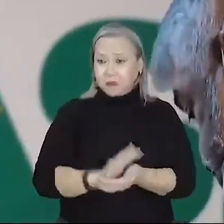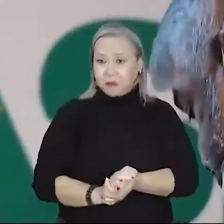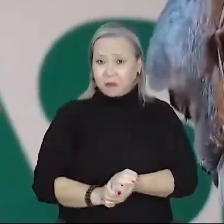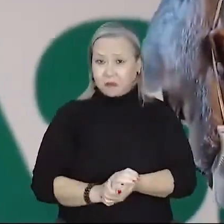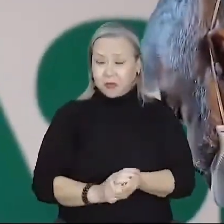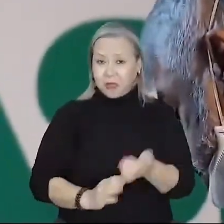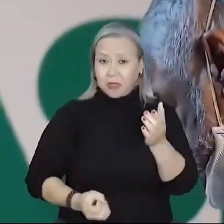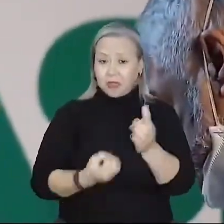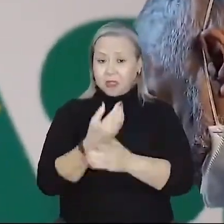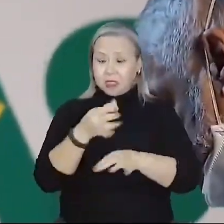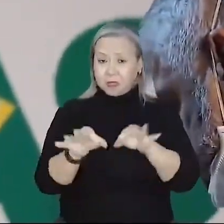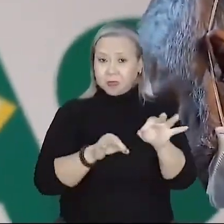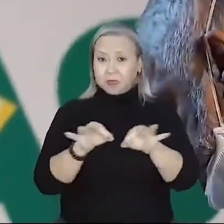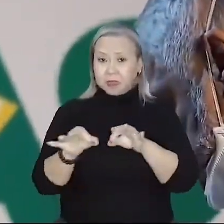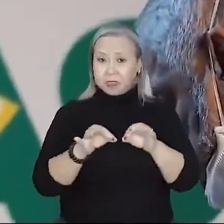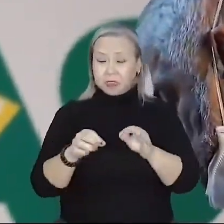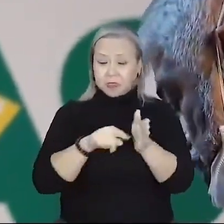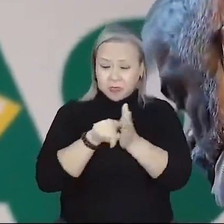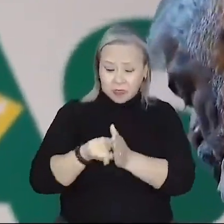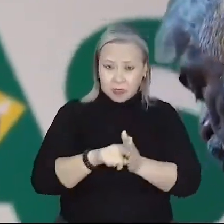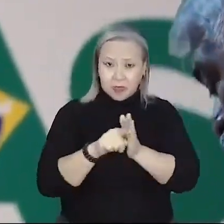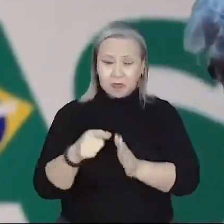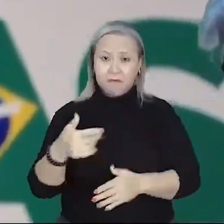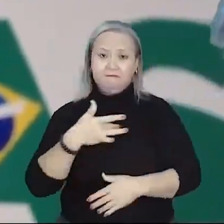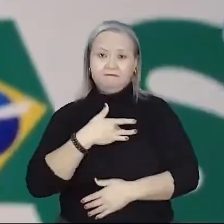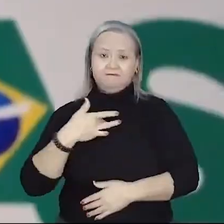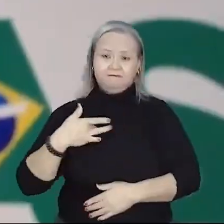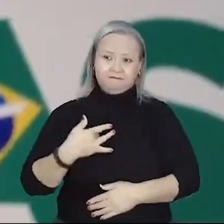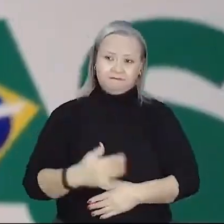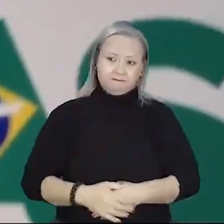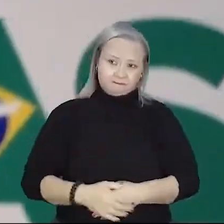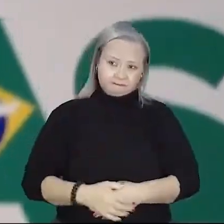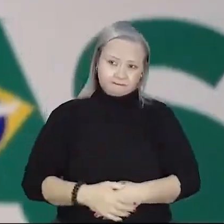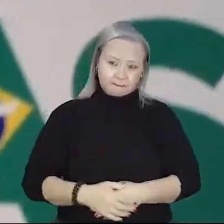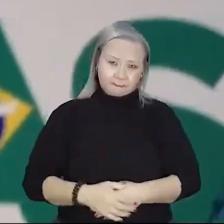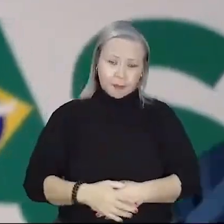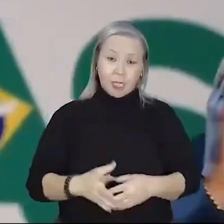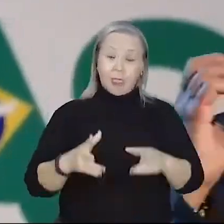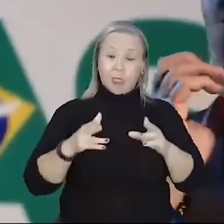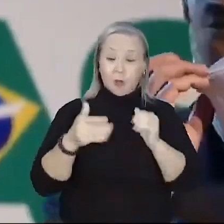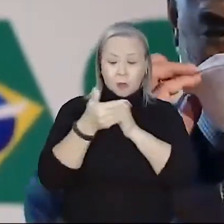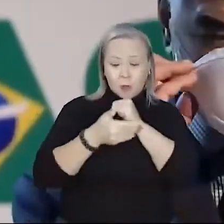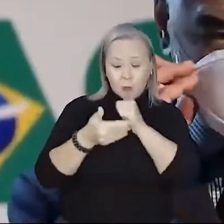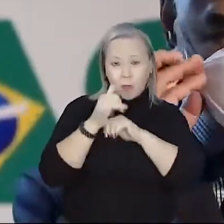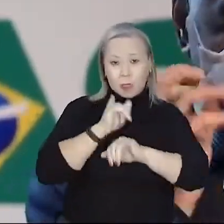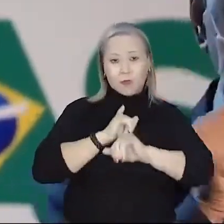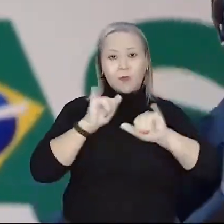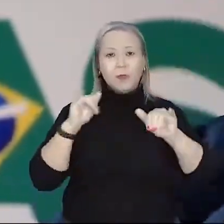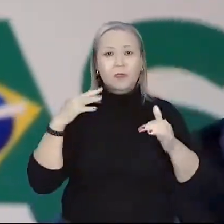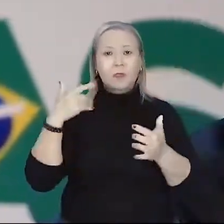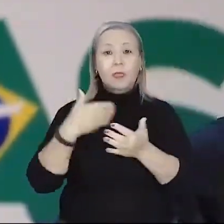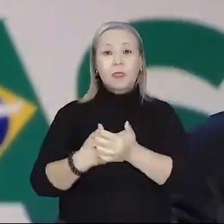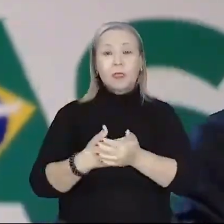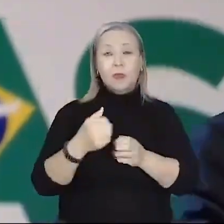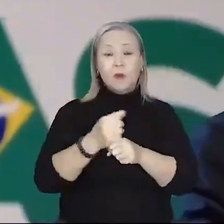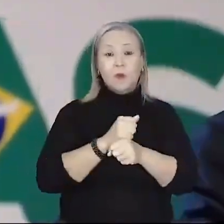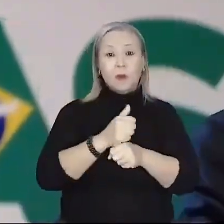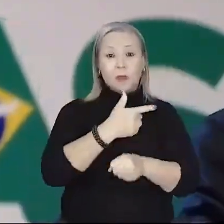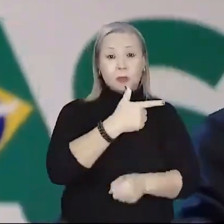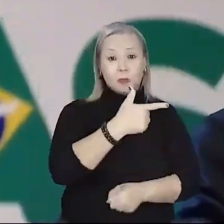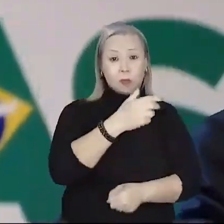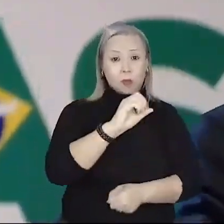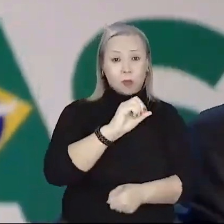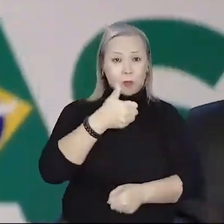formula esse diagnóstico da saúde no Brasil. Só para ter como base de dado, até o ano de